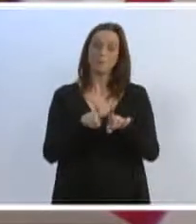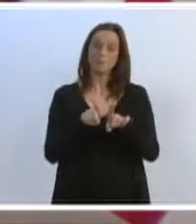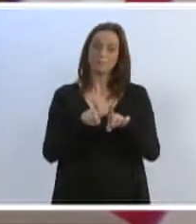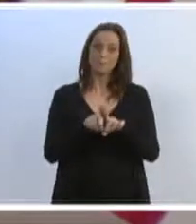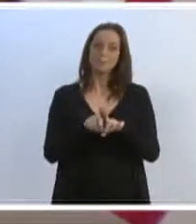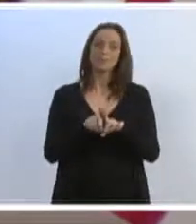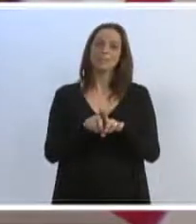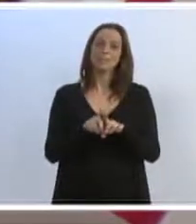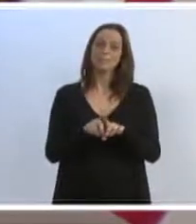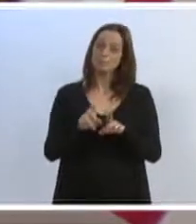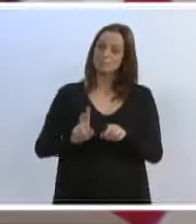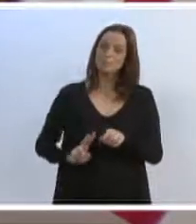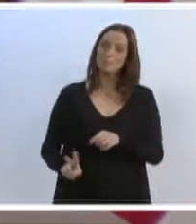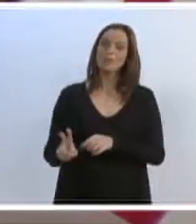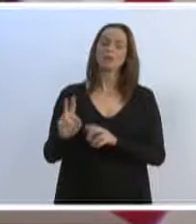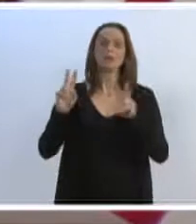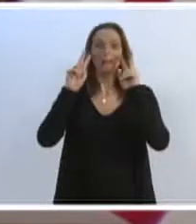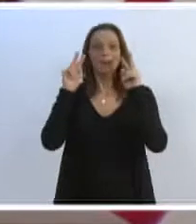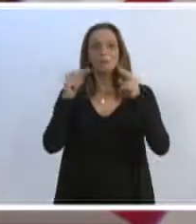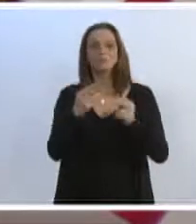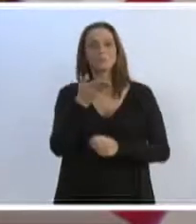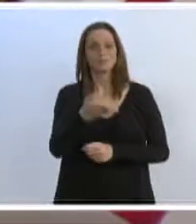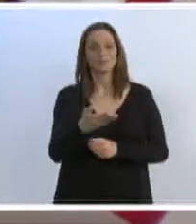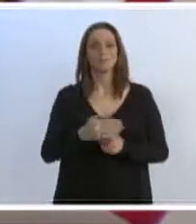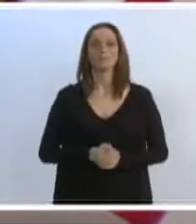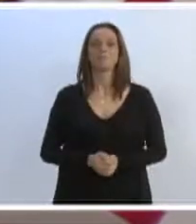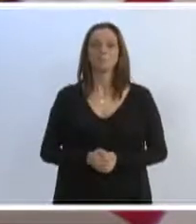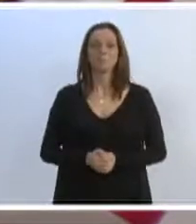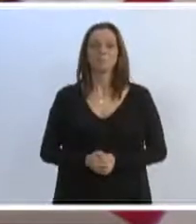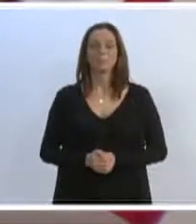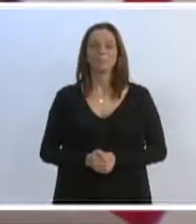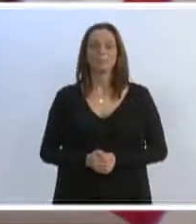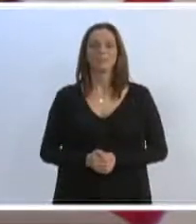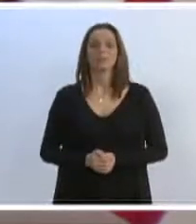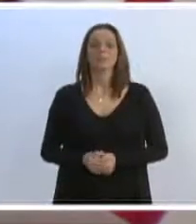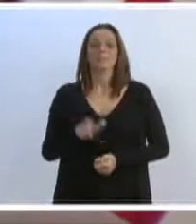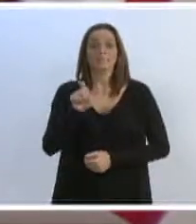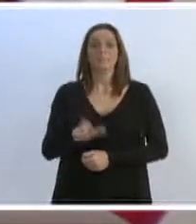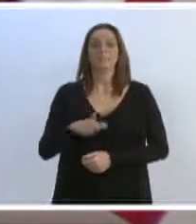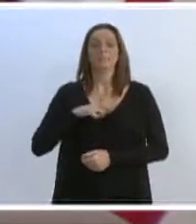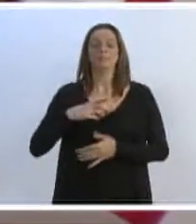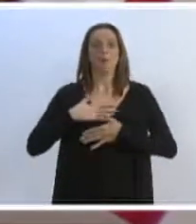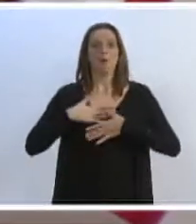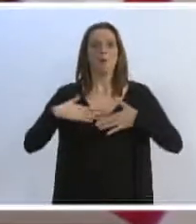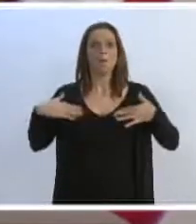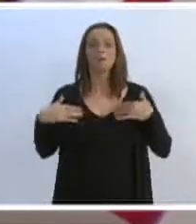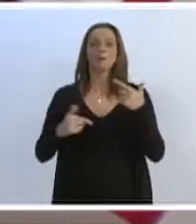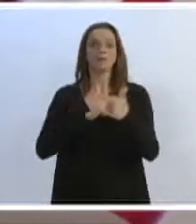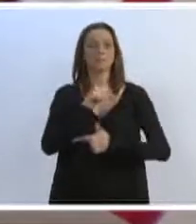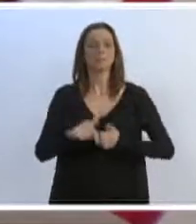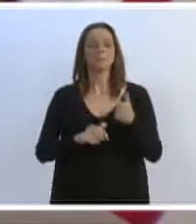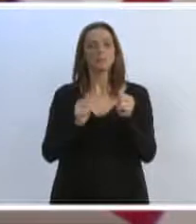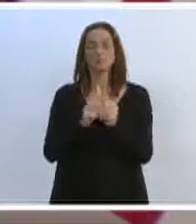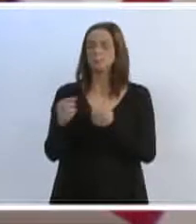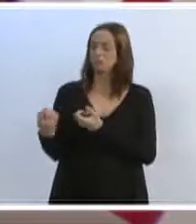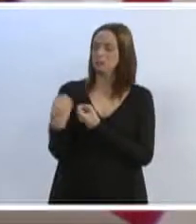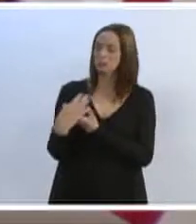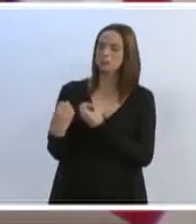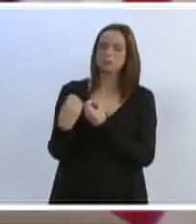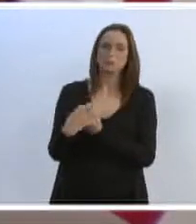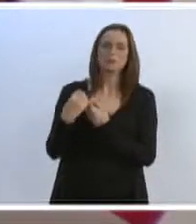possivelmente, dentro de breve, paralisará o seu tráfego. Talvez por uma imposição da técnica moderna, que